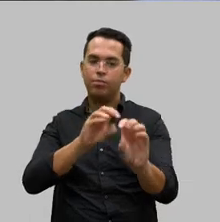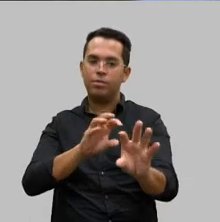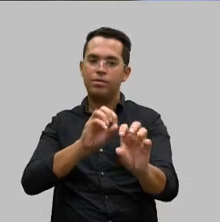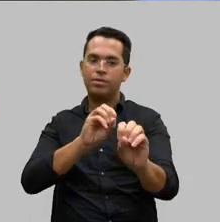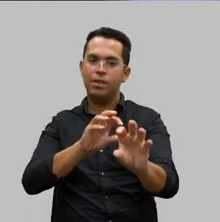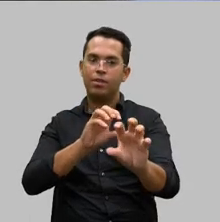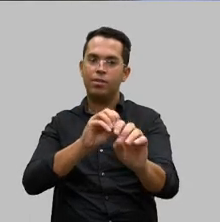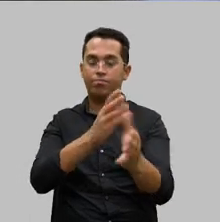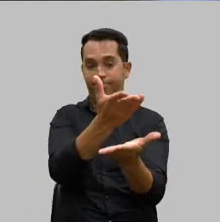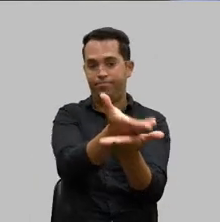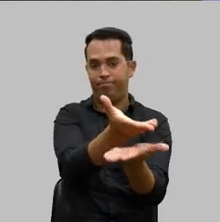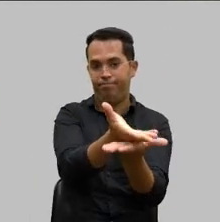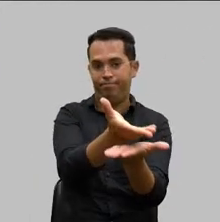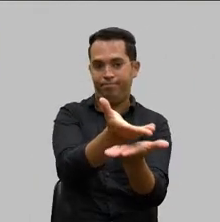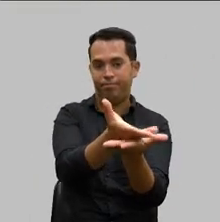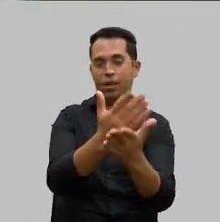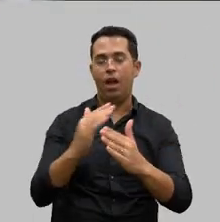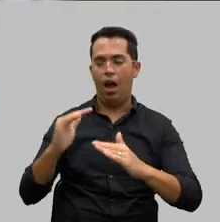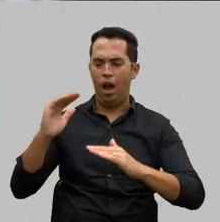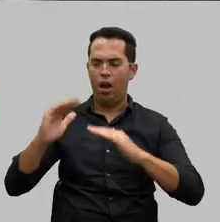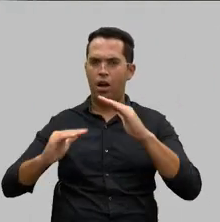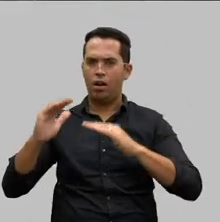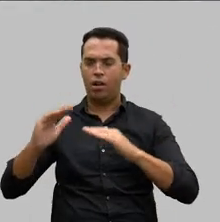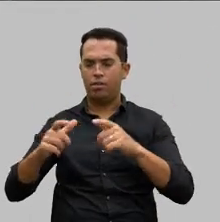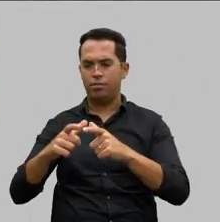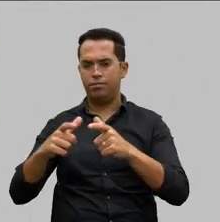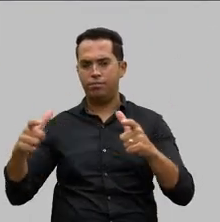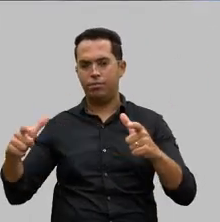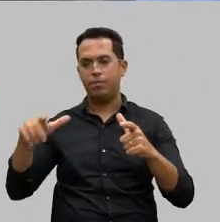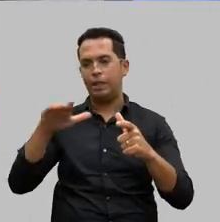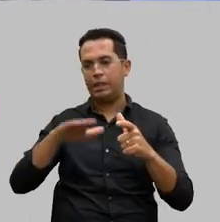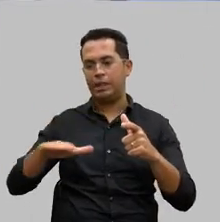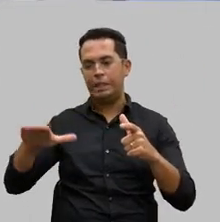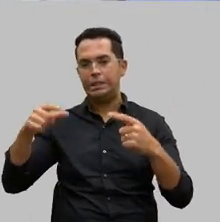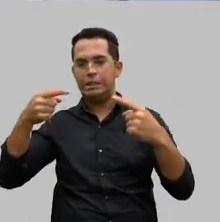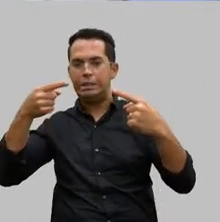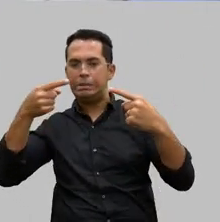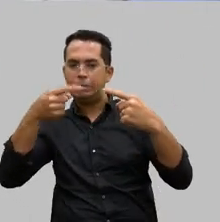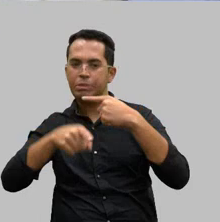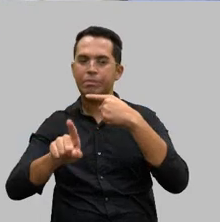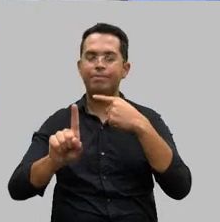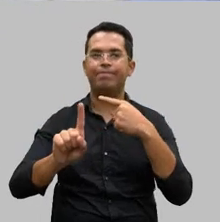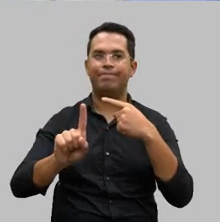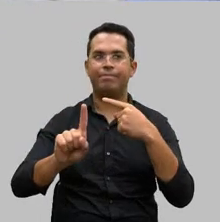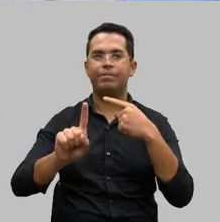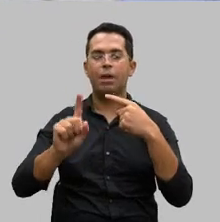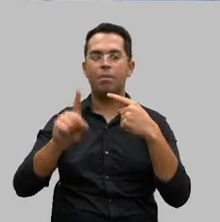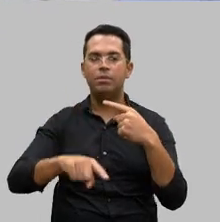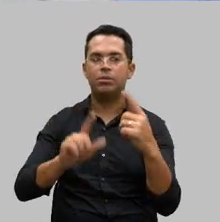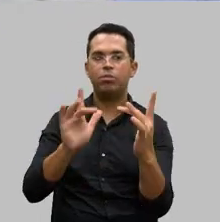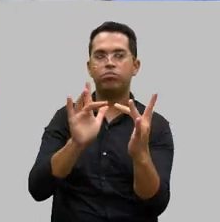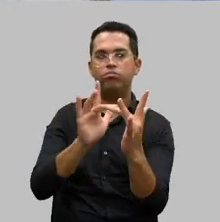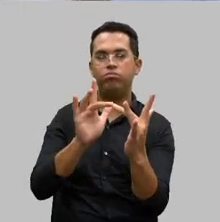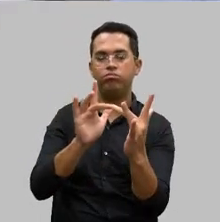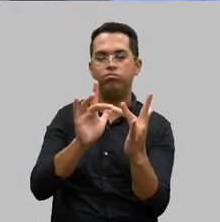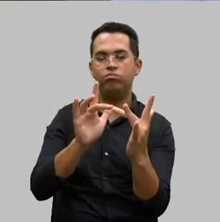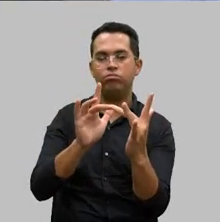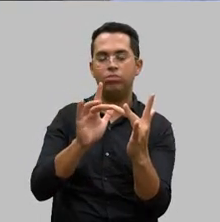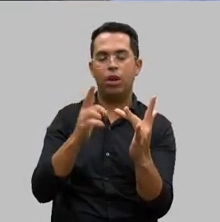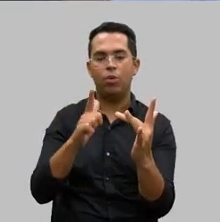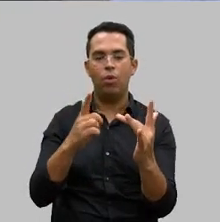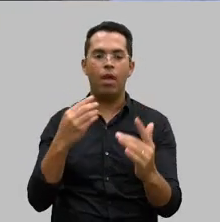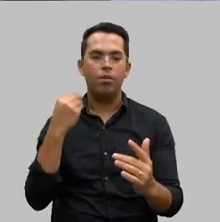as nossas crianças estão desconectados desse desse processo e se não há uma experiência familiar de explicar